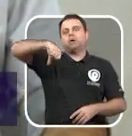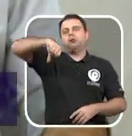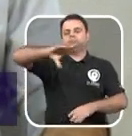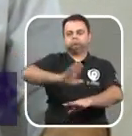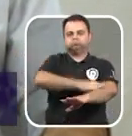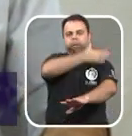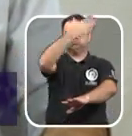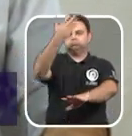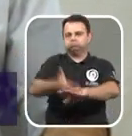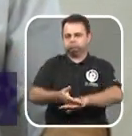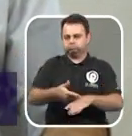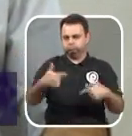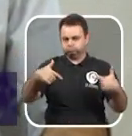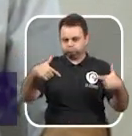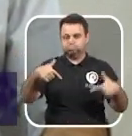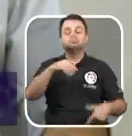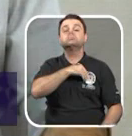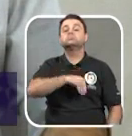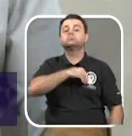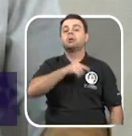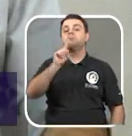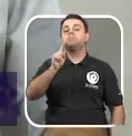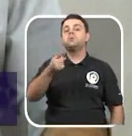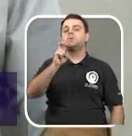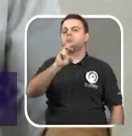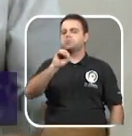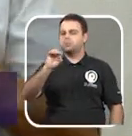quase. Ela ganha R$ 1.500.